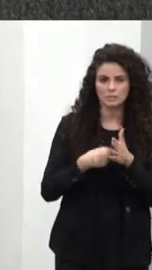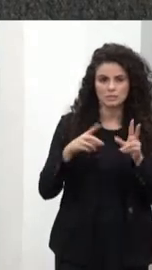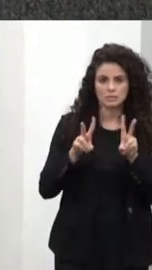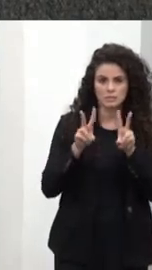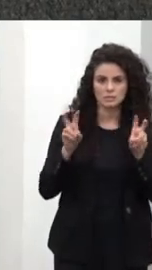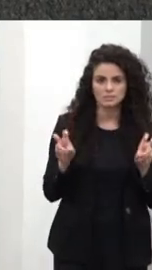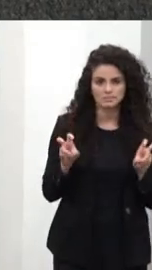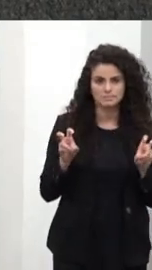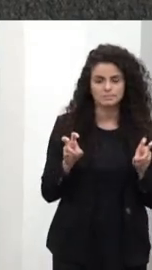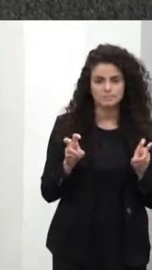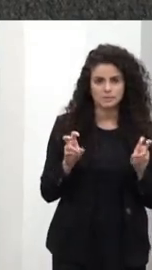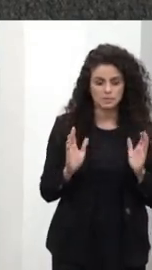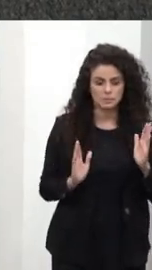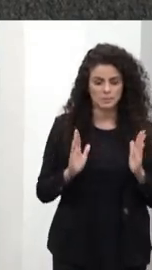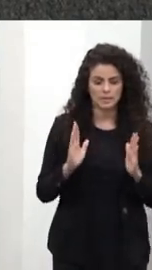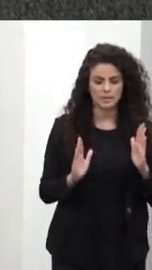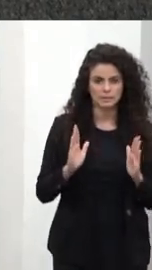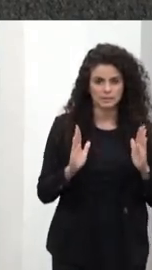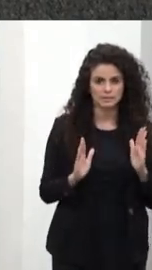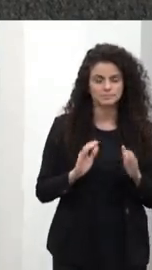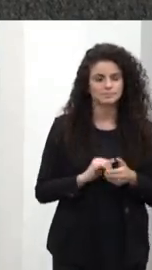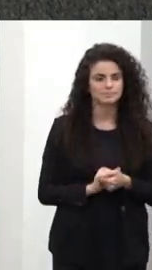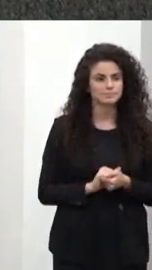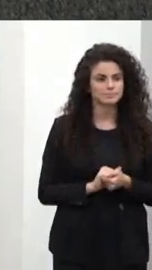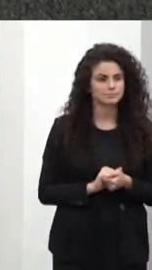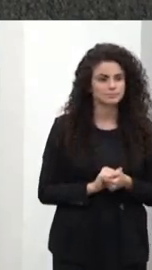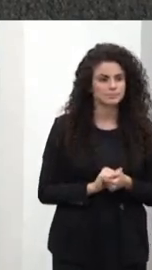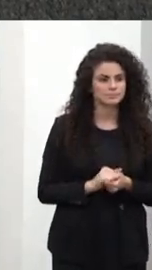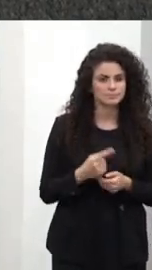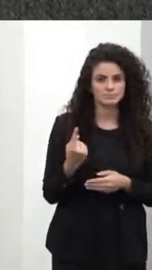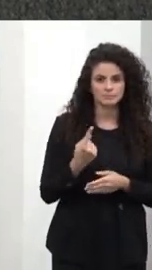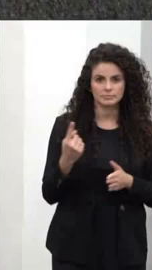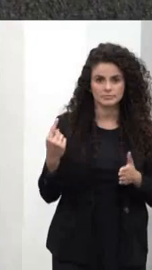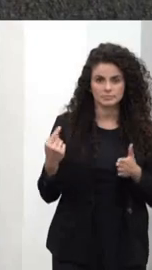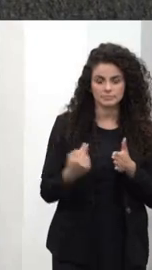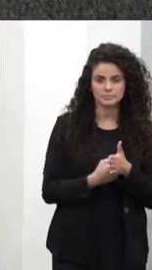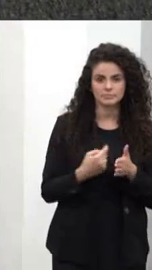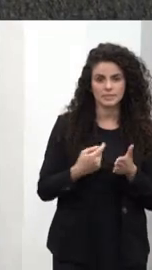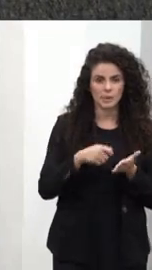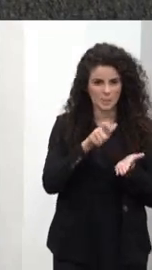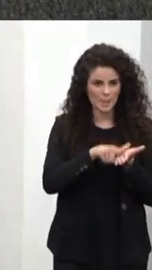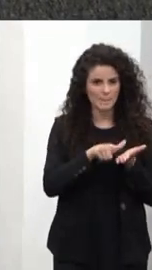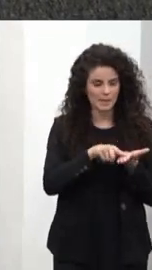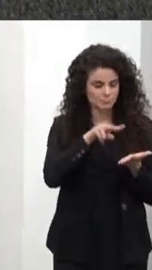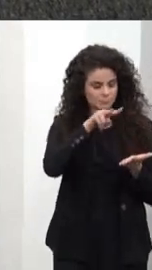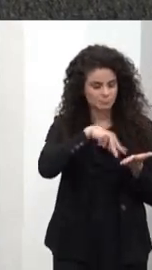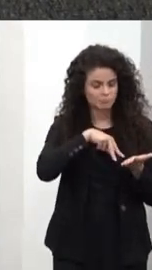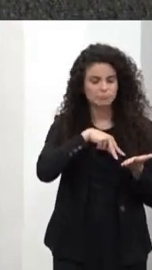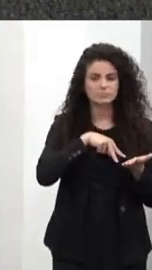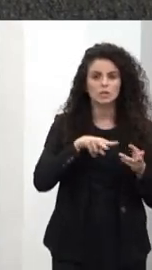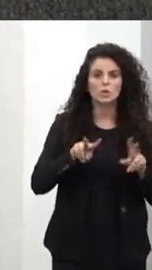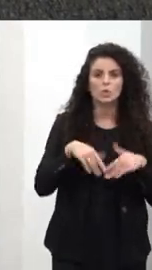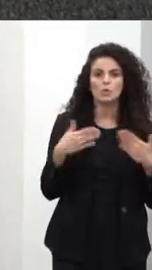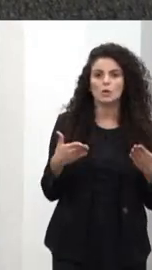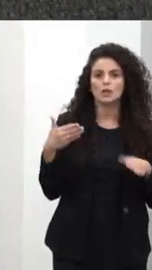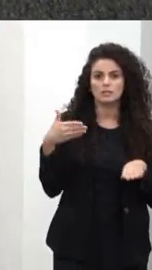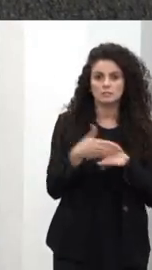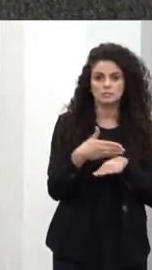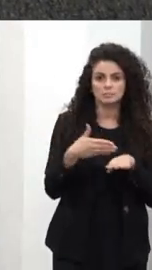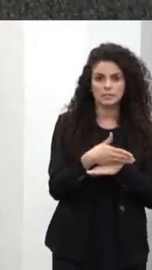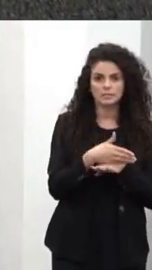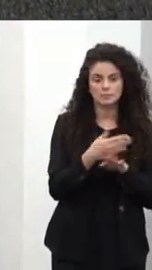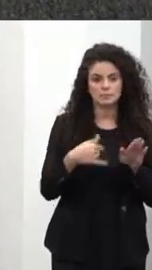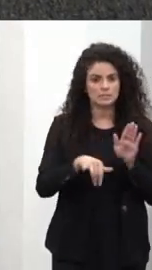ao prazo né a primeira pergunta acho aquela que você veio por escrito aqui perguntava Quando vai ter uma participação nos